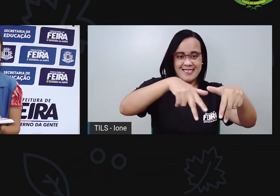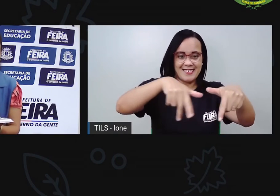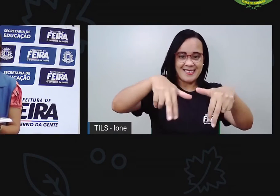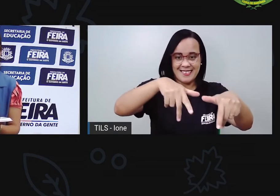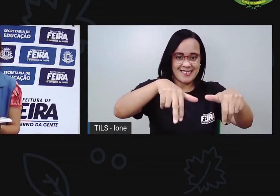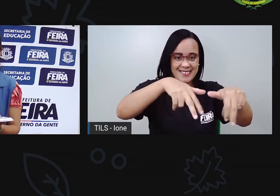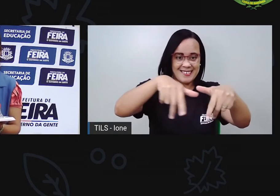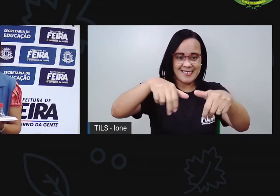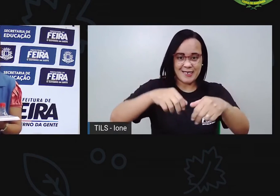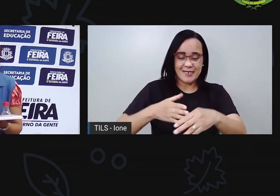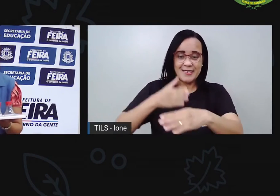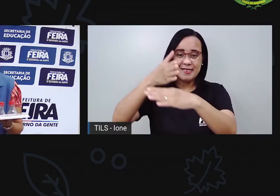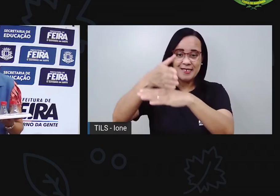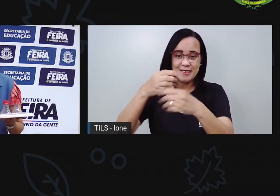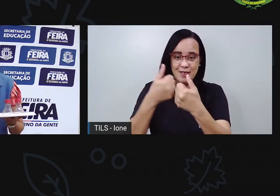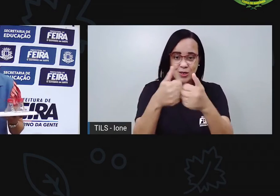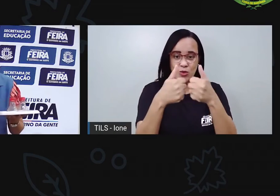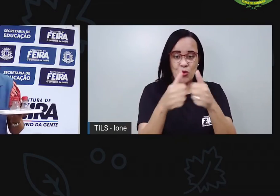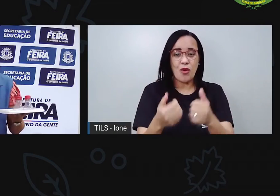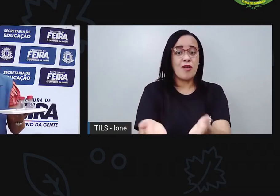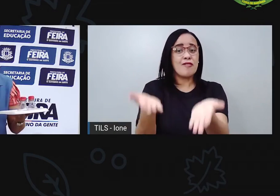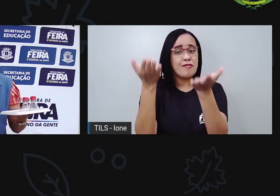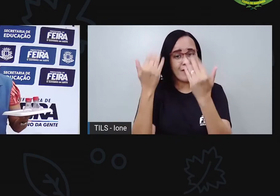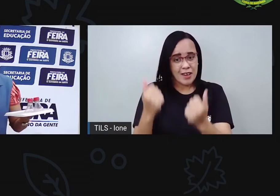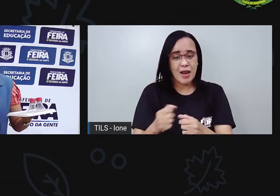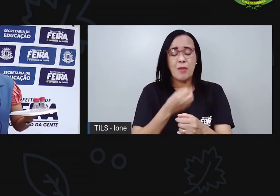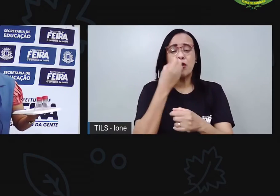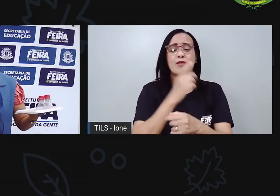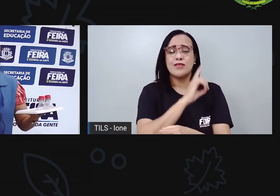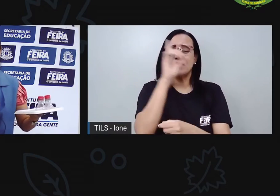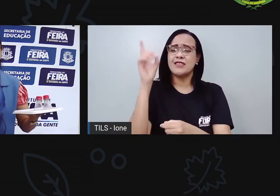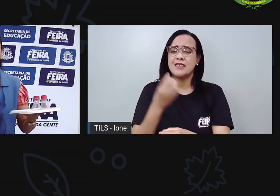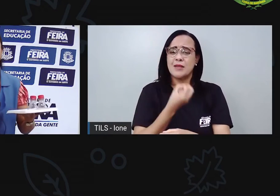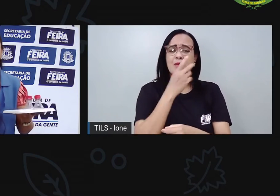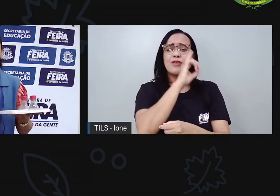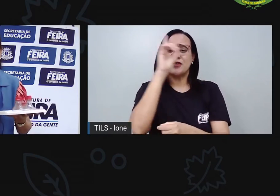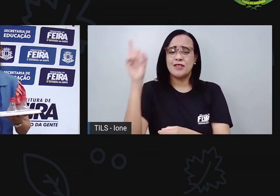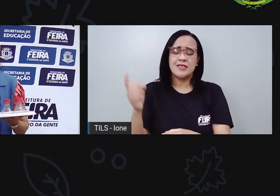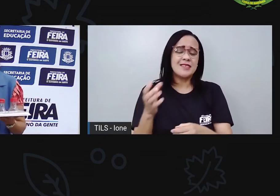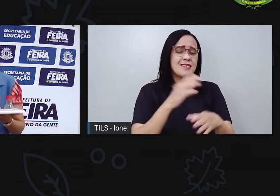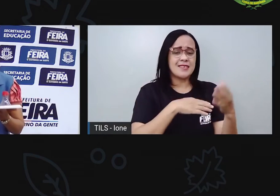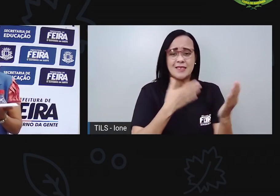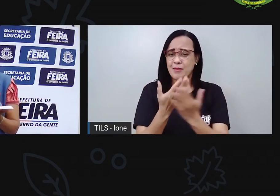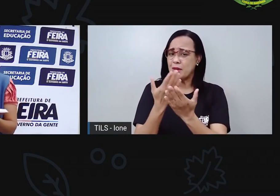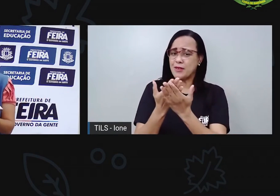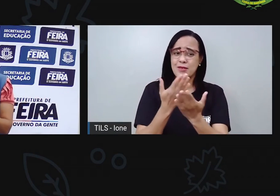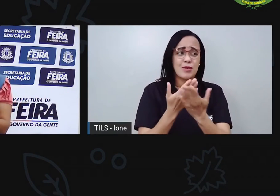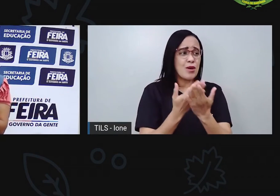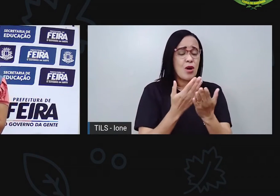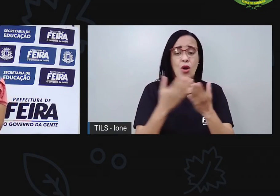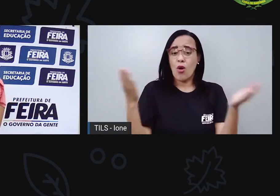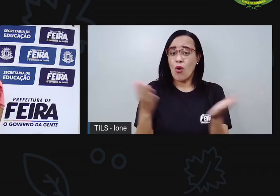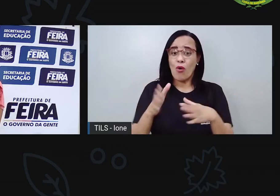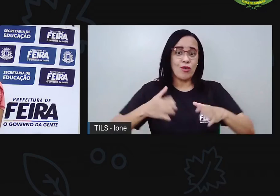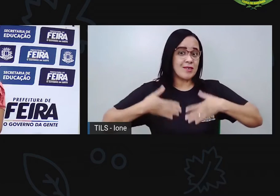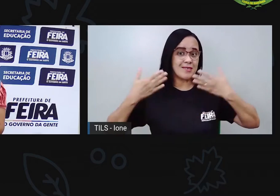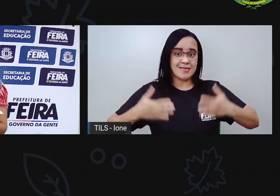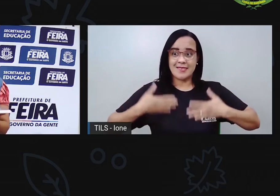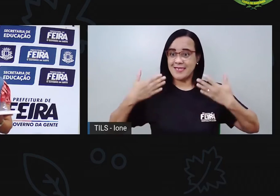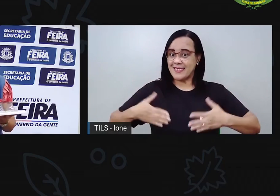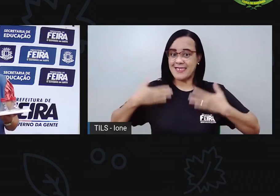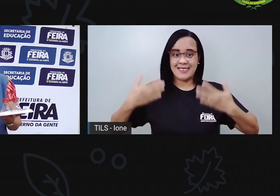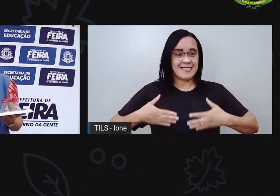já entrou no ônibus Vamos lá bom dia bom dia vamos para escola hoje é dia de alegria e